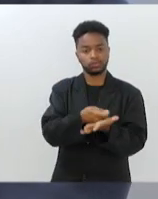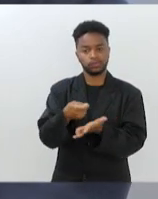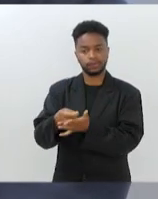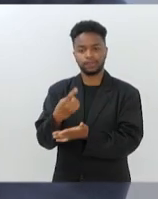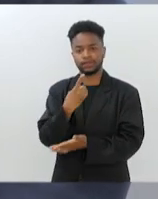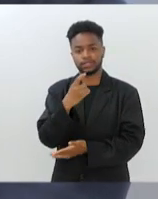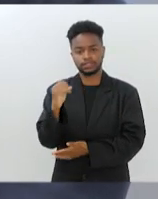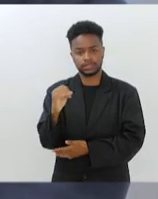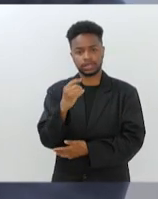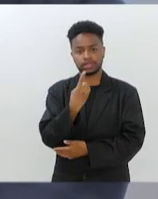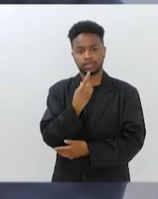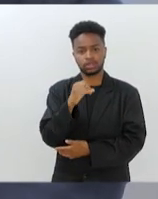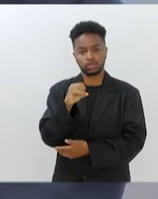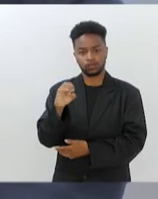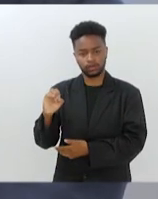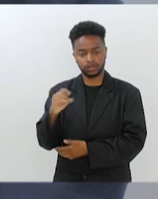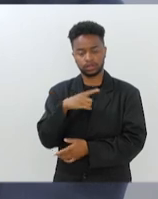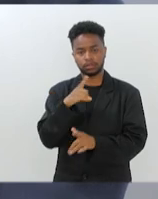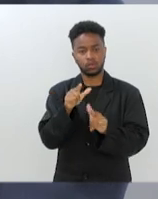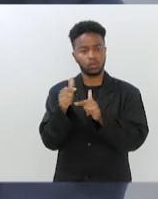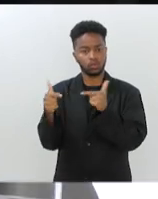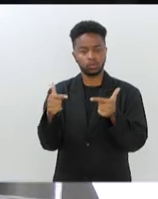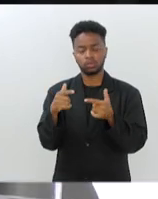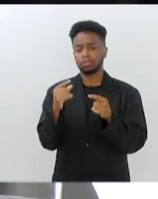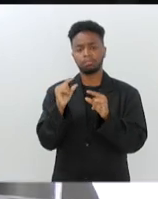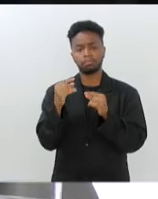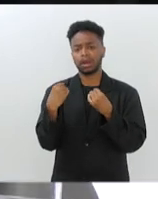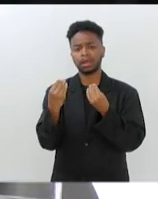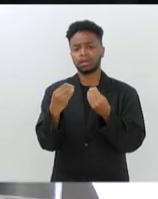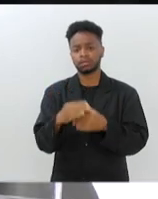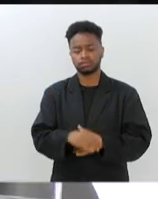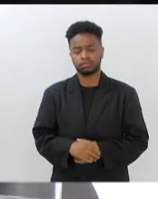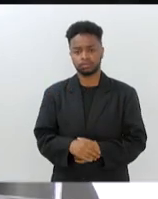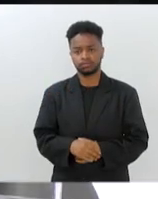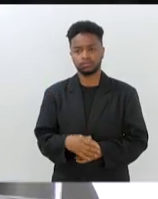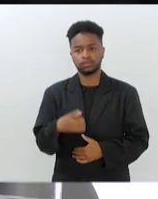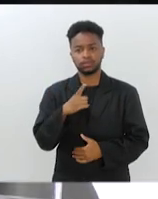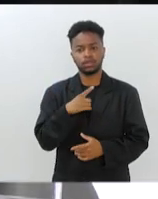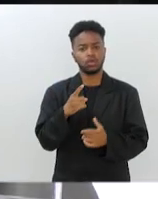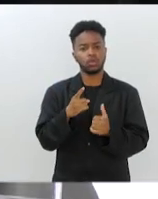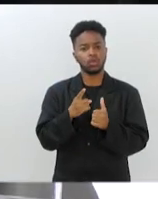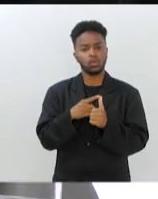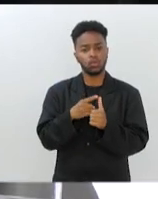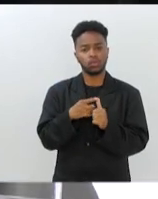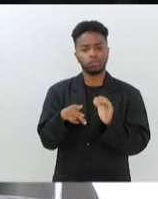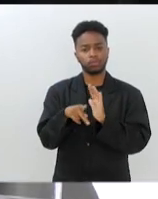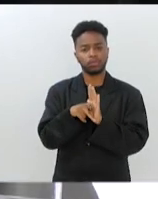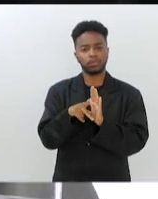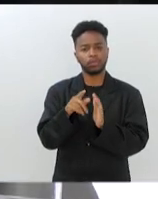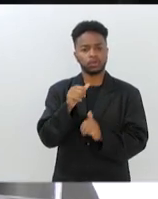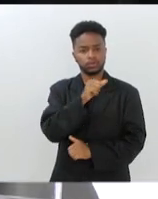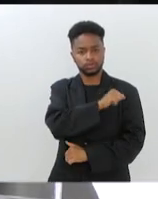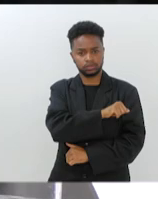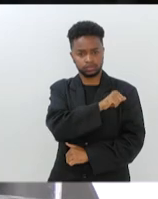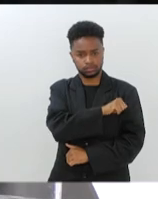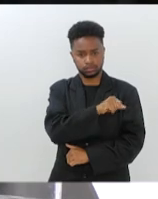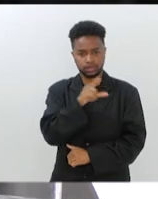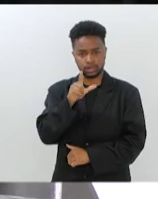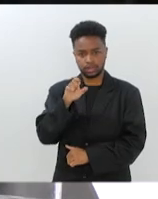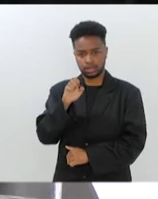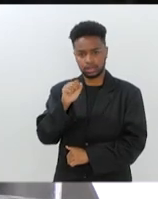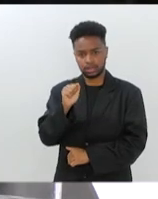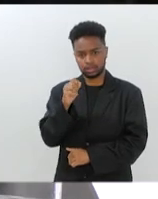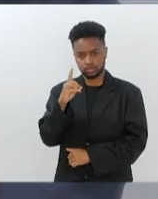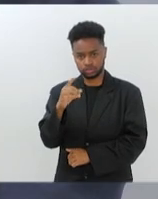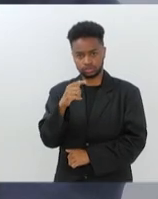um de 190 outro de Cent e poucos que que é teve um que era o Lead do Rio de Janeiro grupo Lead do Rio a